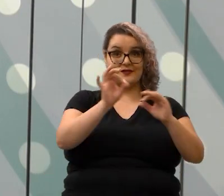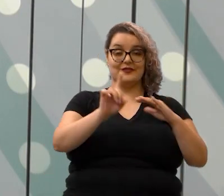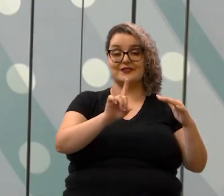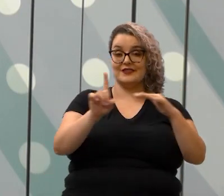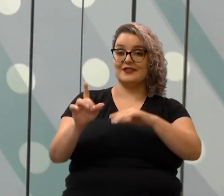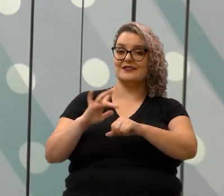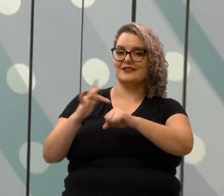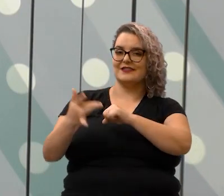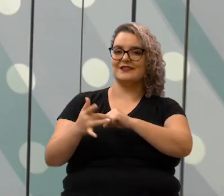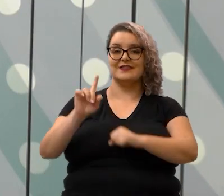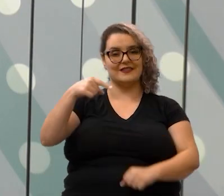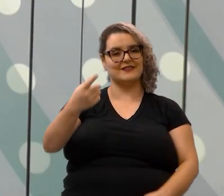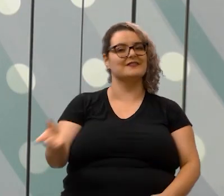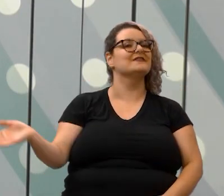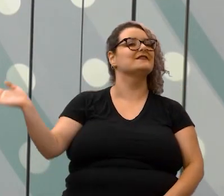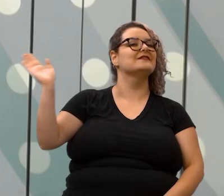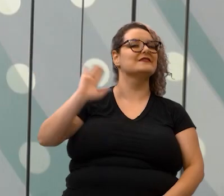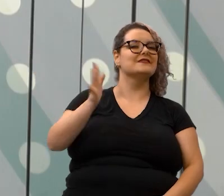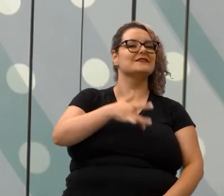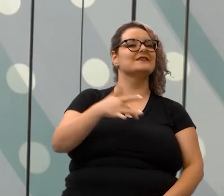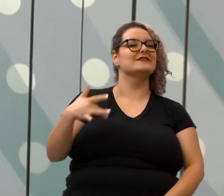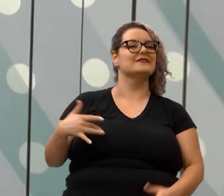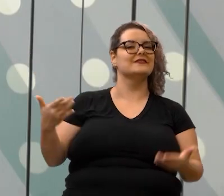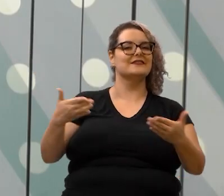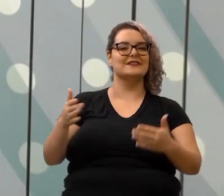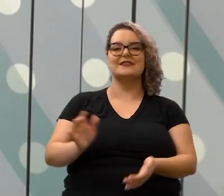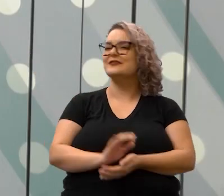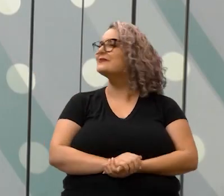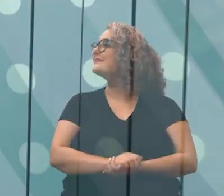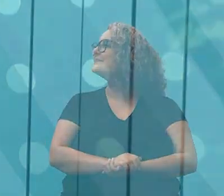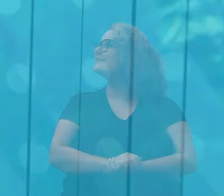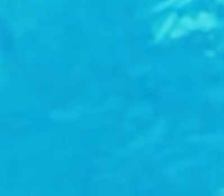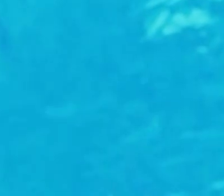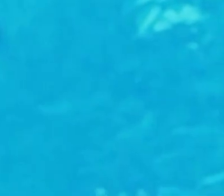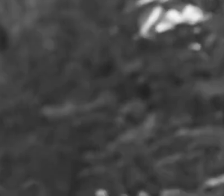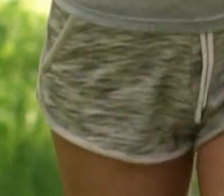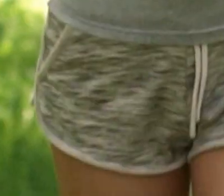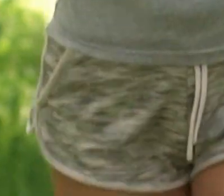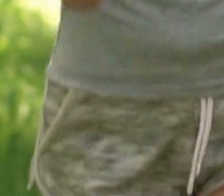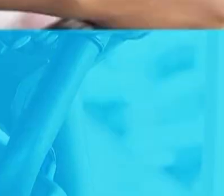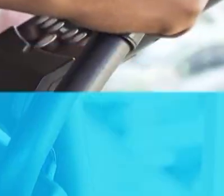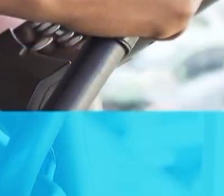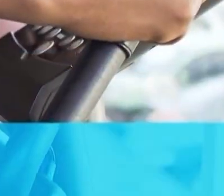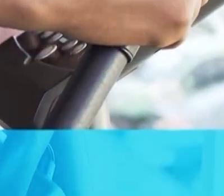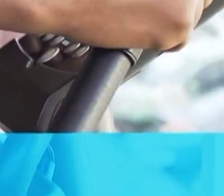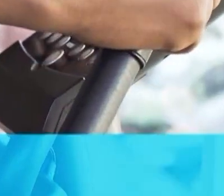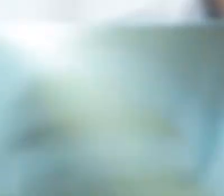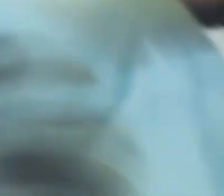acompanhar nas redes sociais. Até o próximo Saúde Agora!